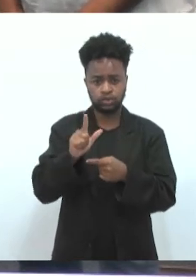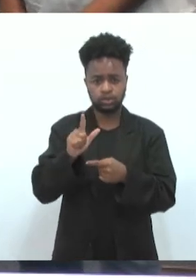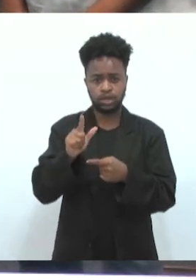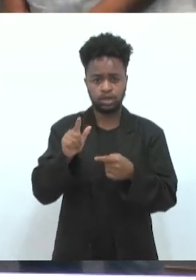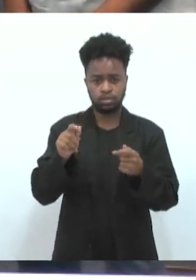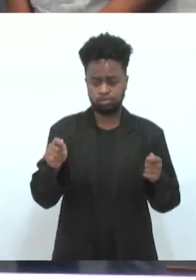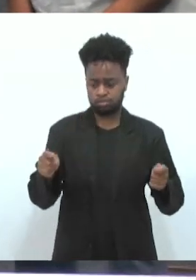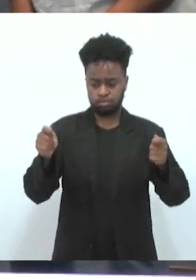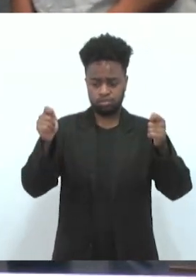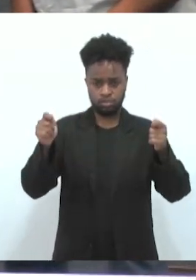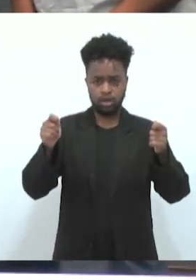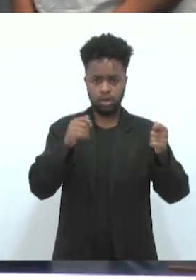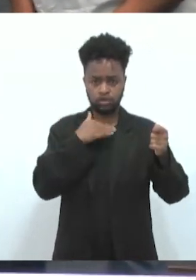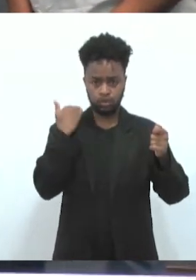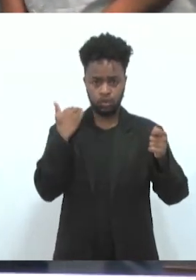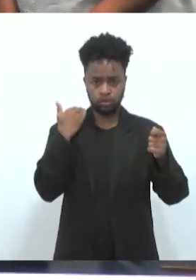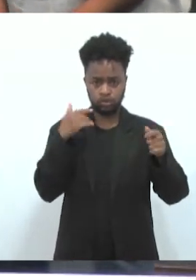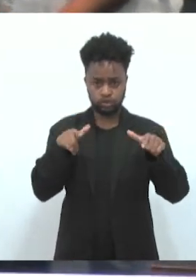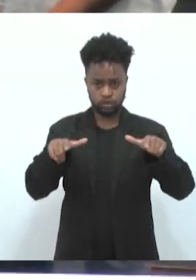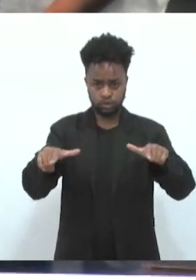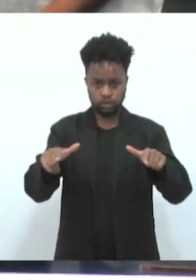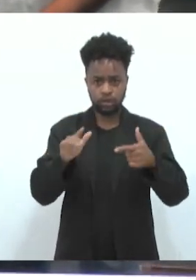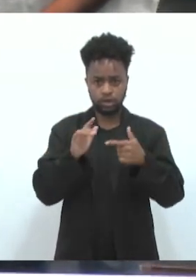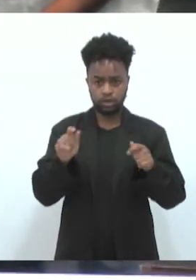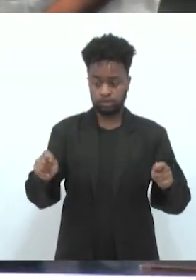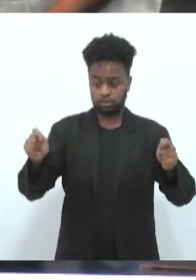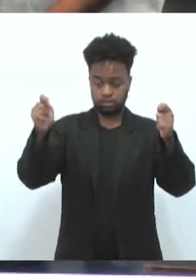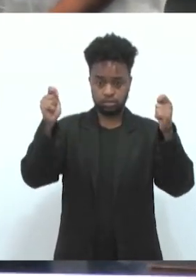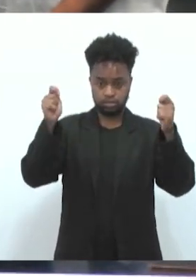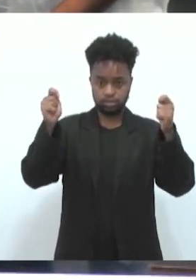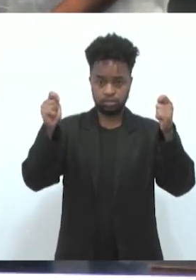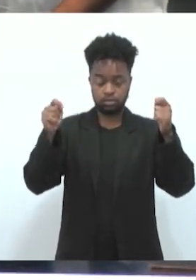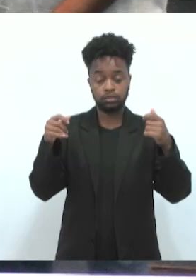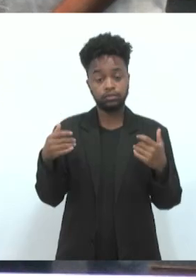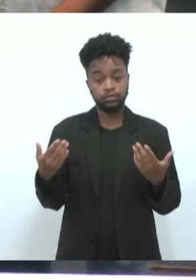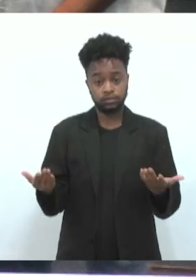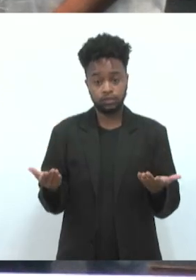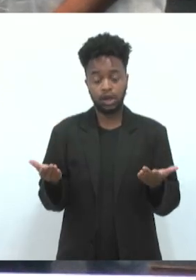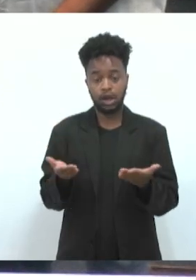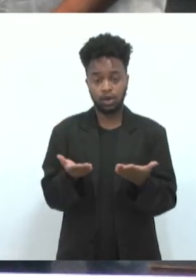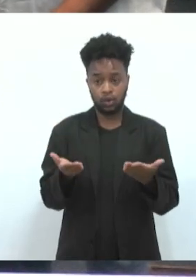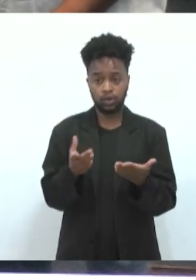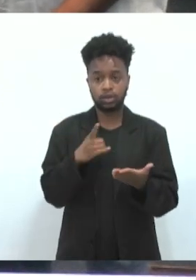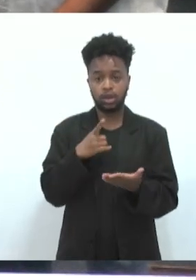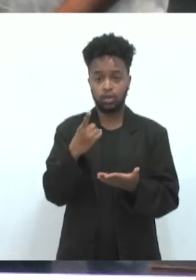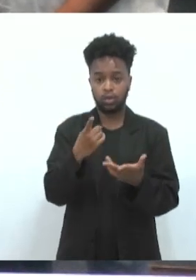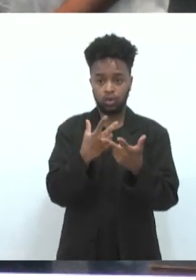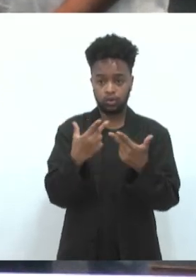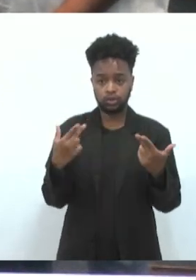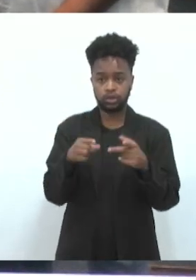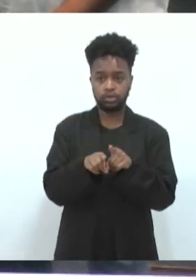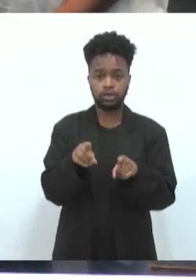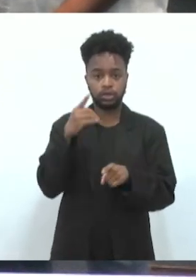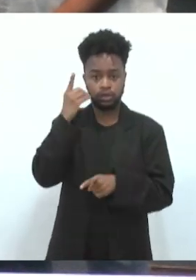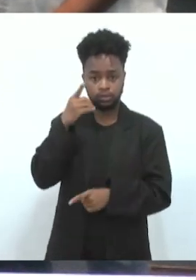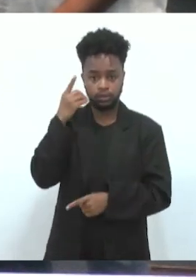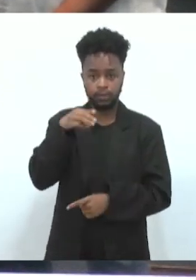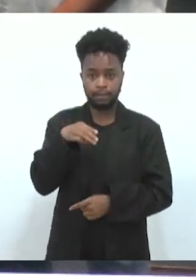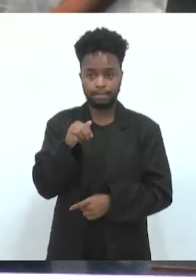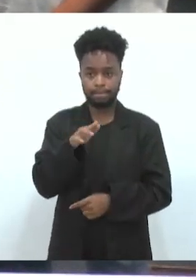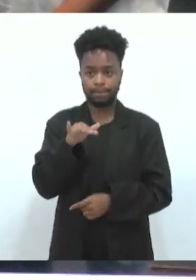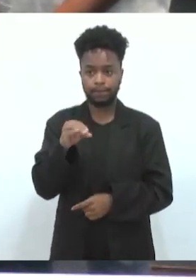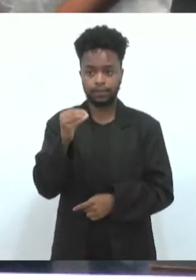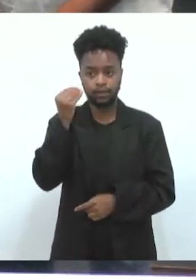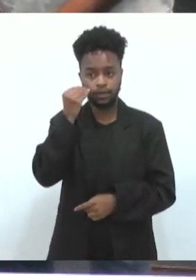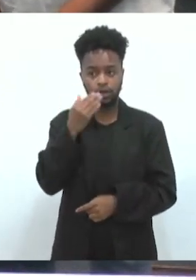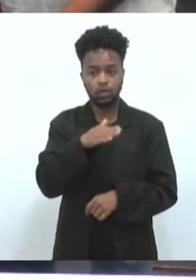morte, levanta ele. E agora, inclusive, uma das coisas que o deputado Nilmário Miranda quer conversar conosco, que